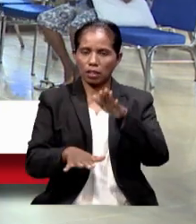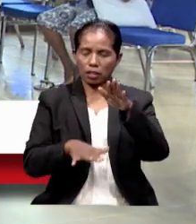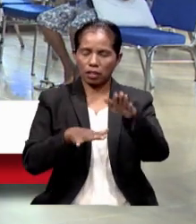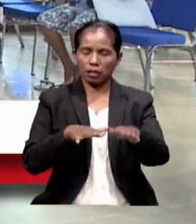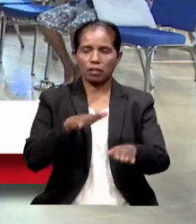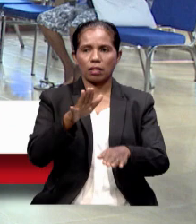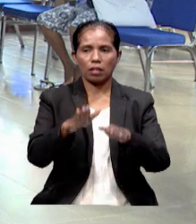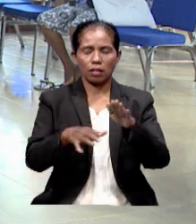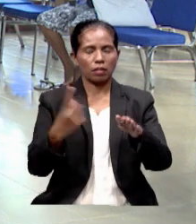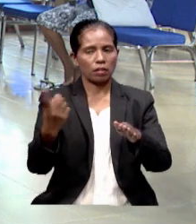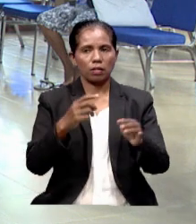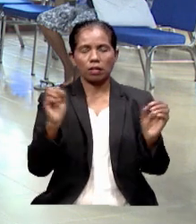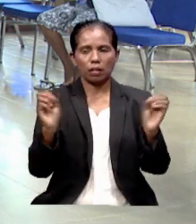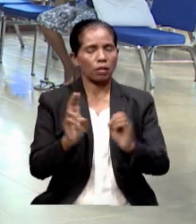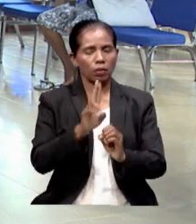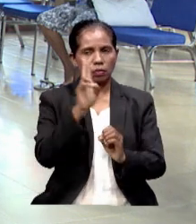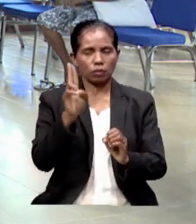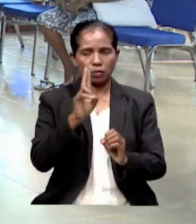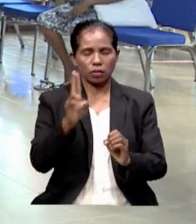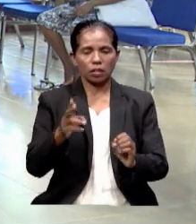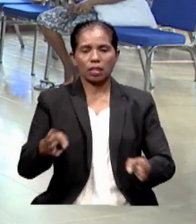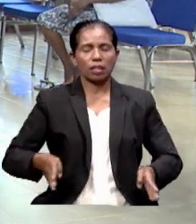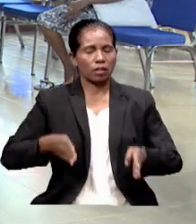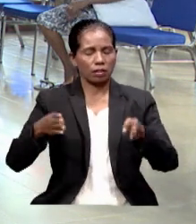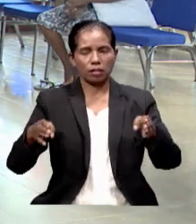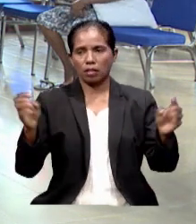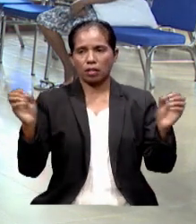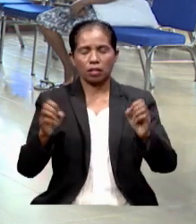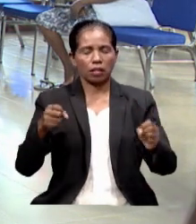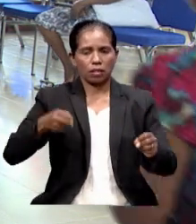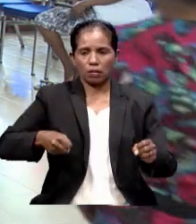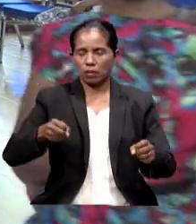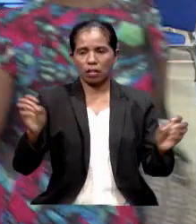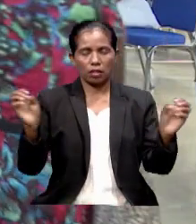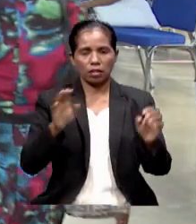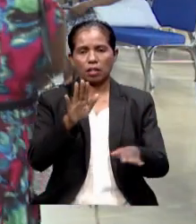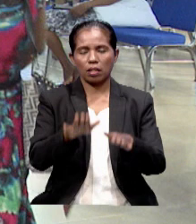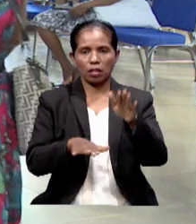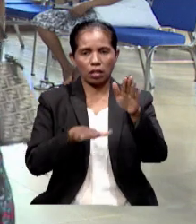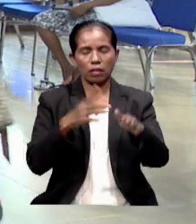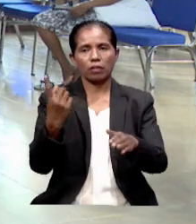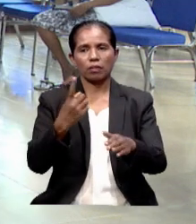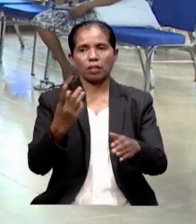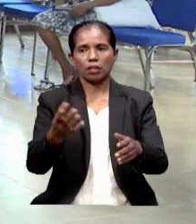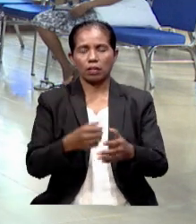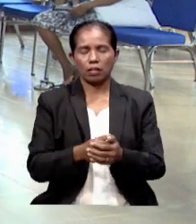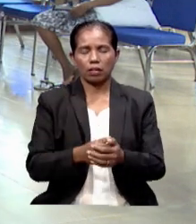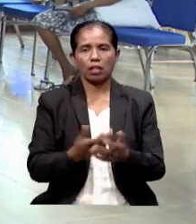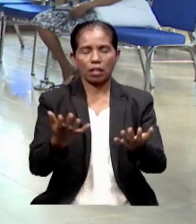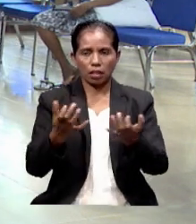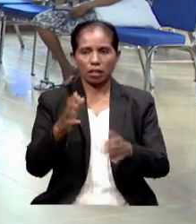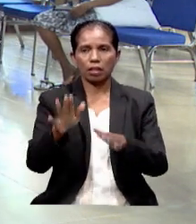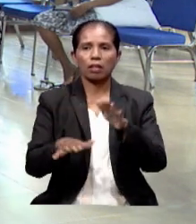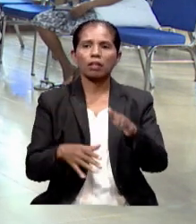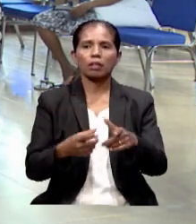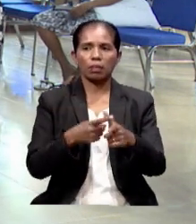sempre lá lá nia nunca usa cadeira roda roda lá ia ou aí tonka lá ia nia lá hakasan lá orasik e de